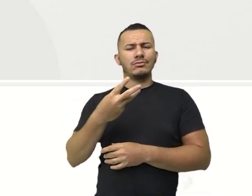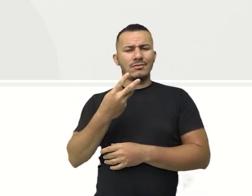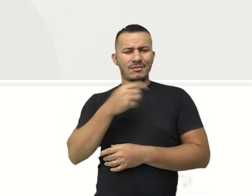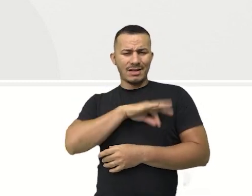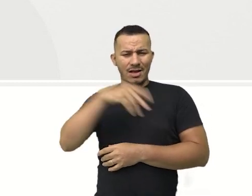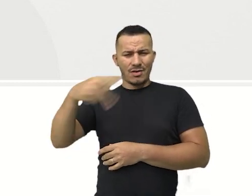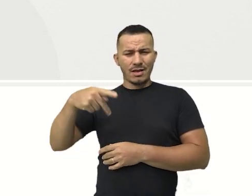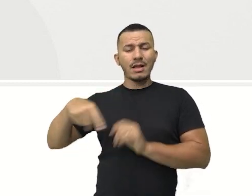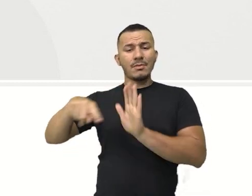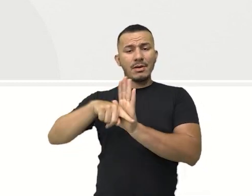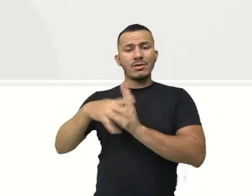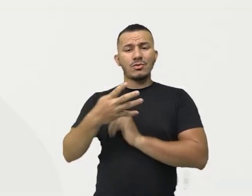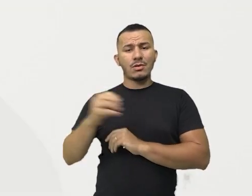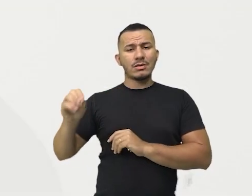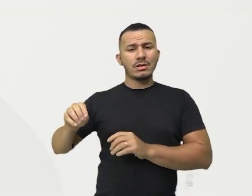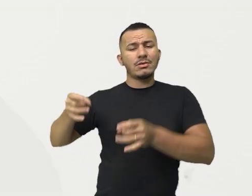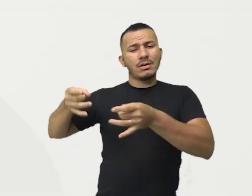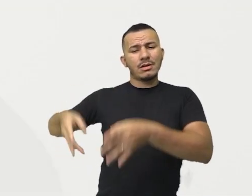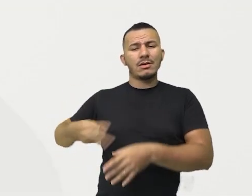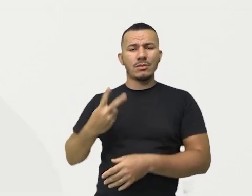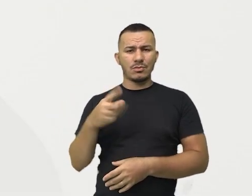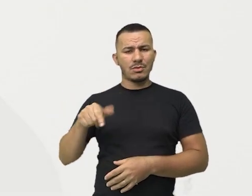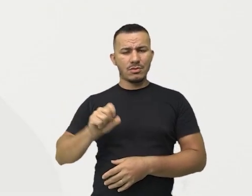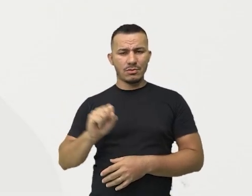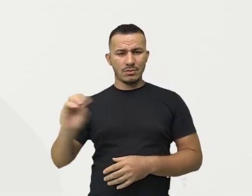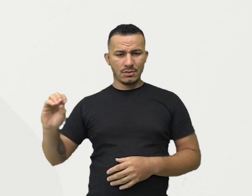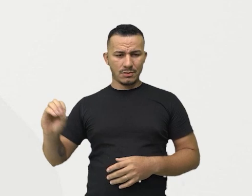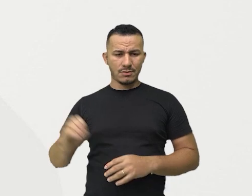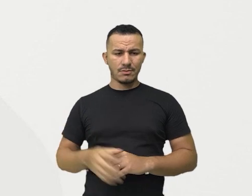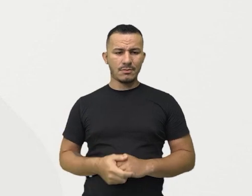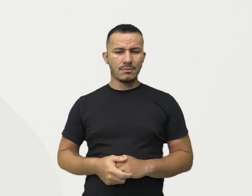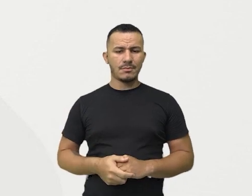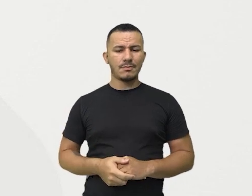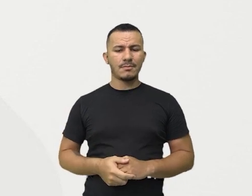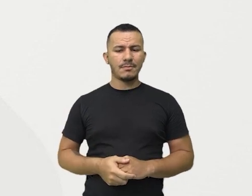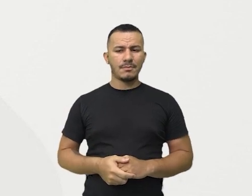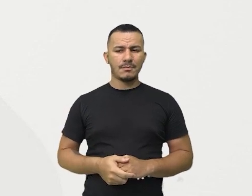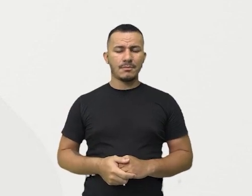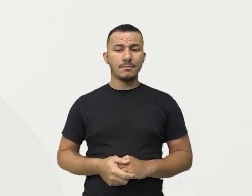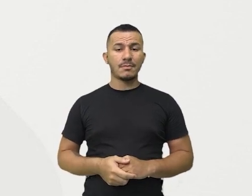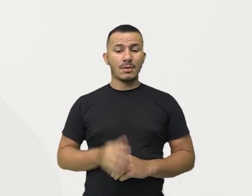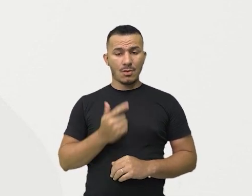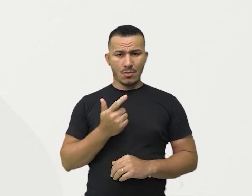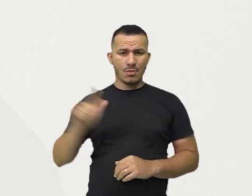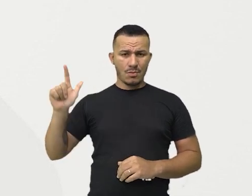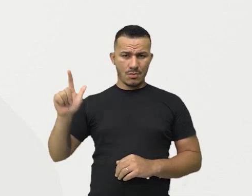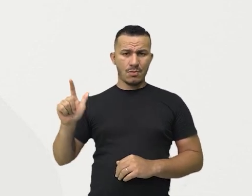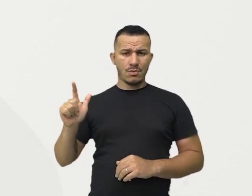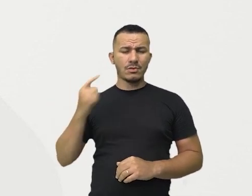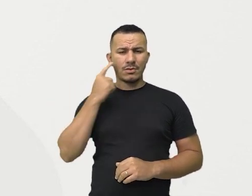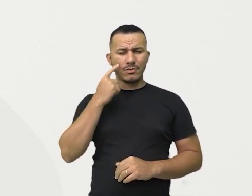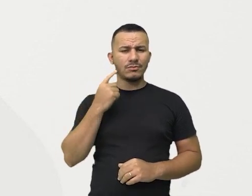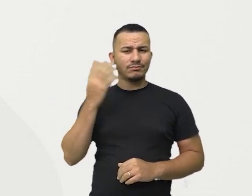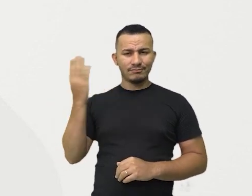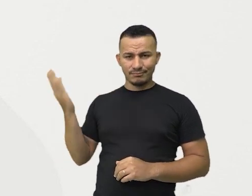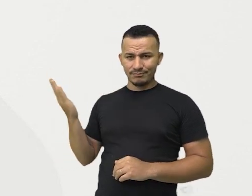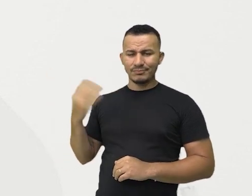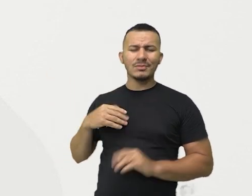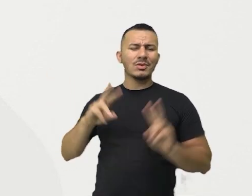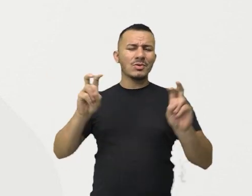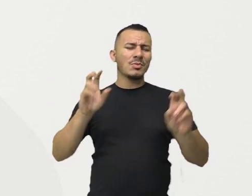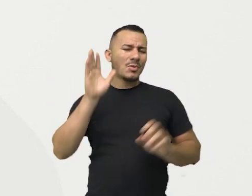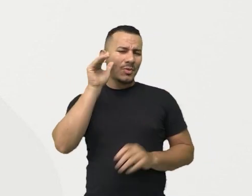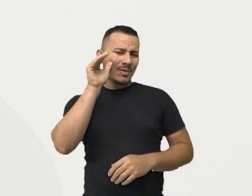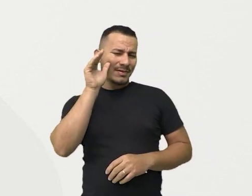é o dinheiro que sobrou, né? Bom, tem mais uma questãozinha aí, ó. Questãozinha legal aí de curiosidade